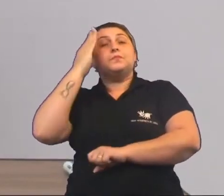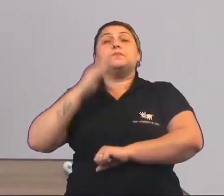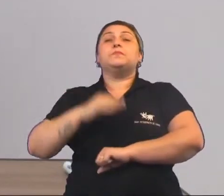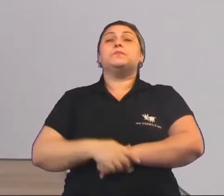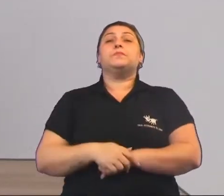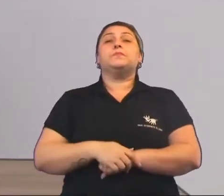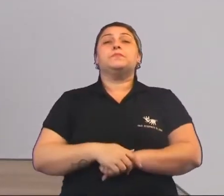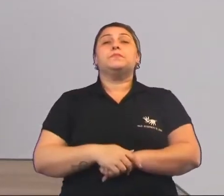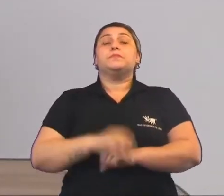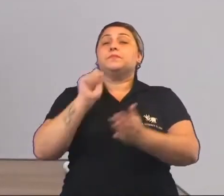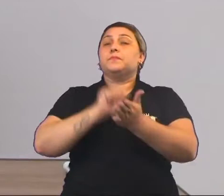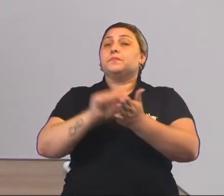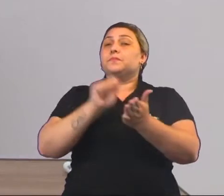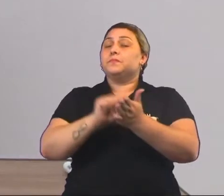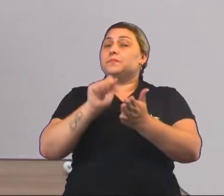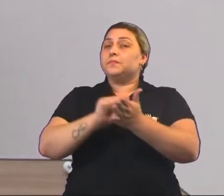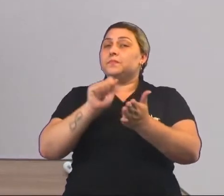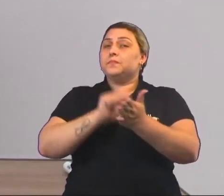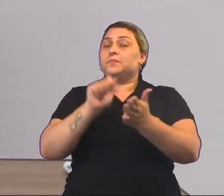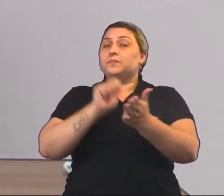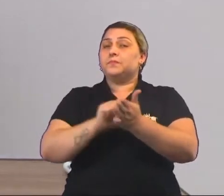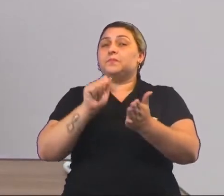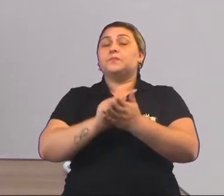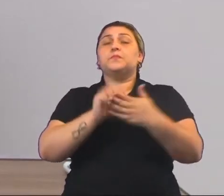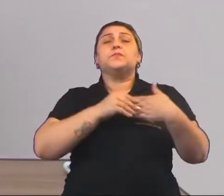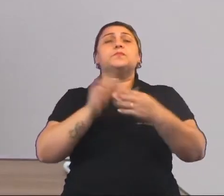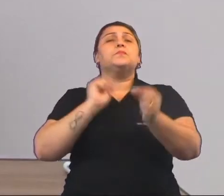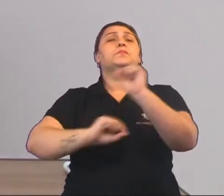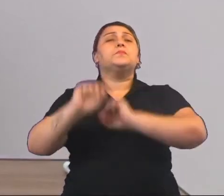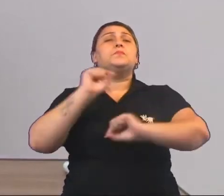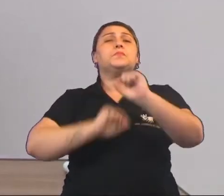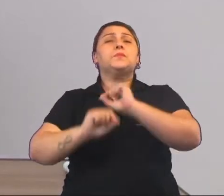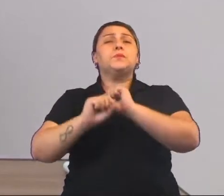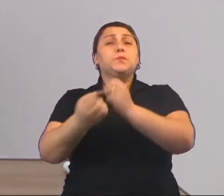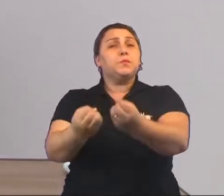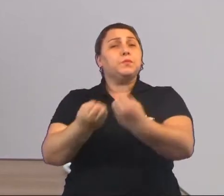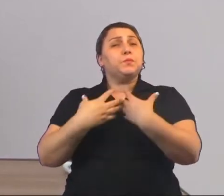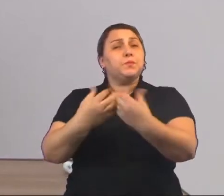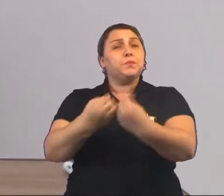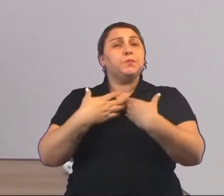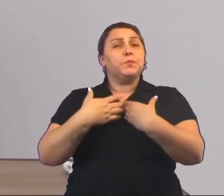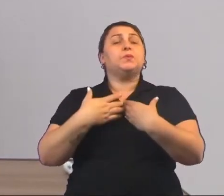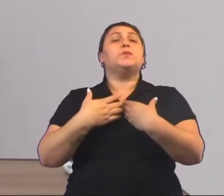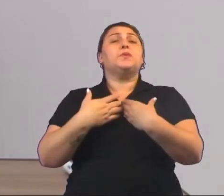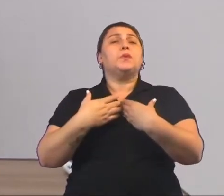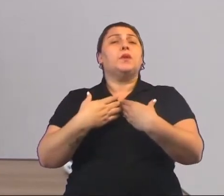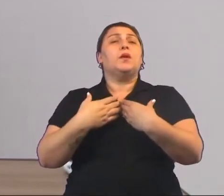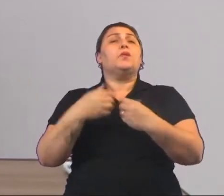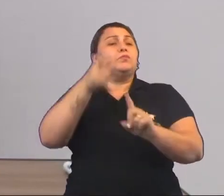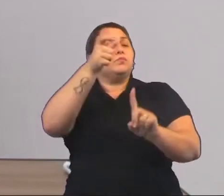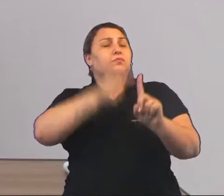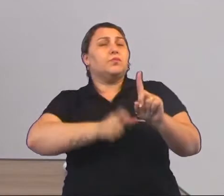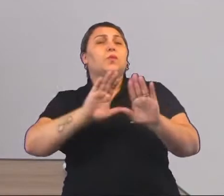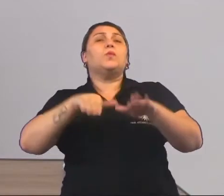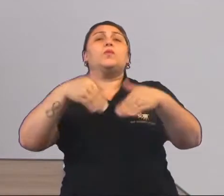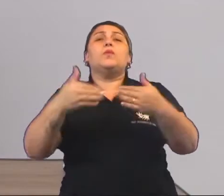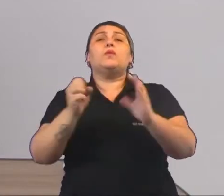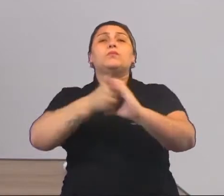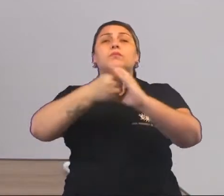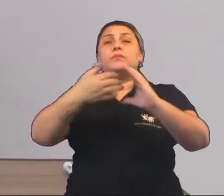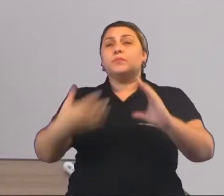que elas são escritas e geralmente nos trazem o quê? Um ensinamento. E sobre os personagens, qual é